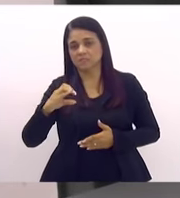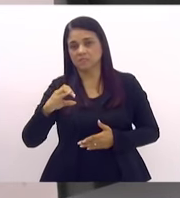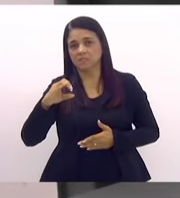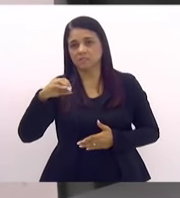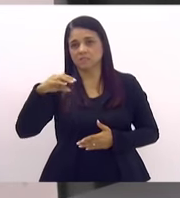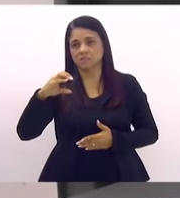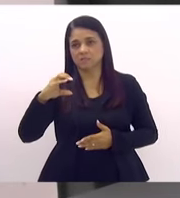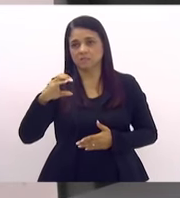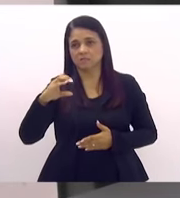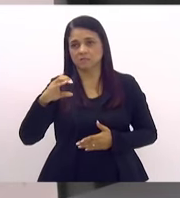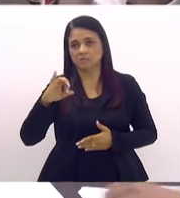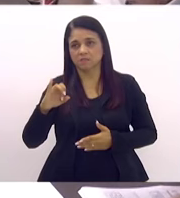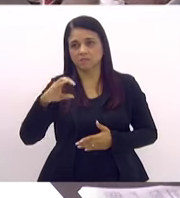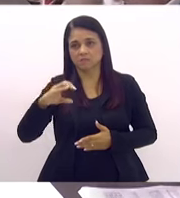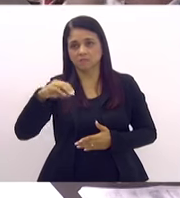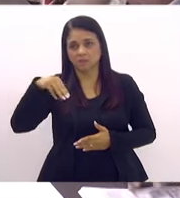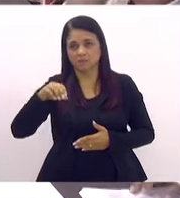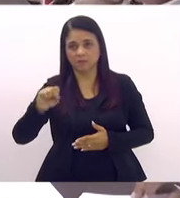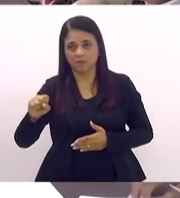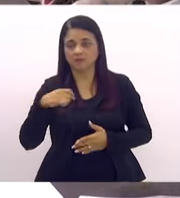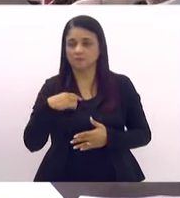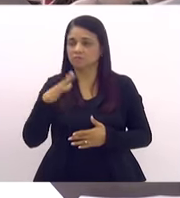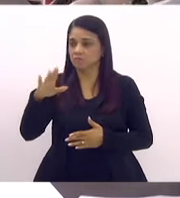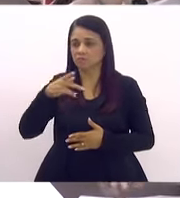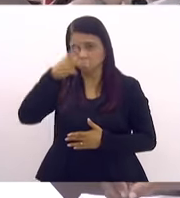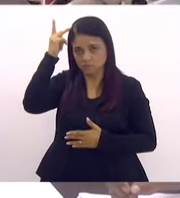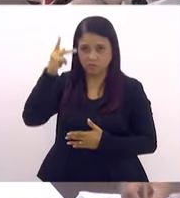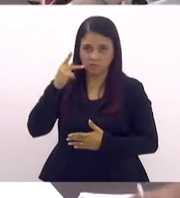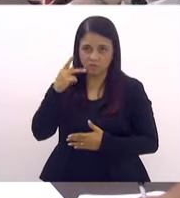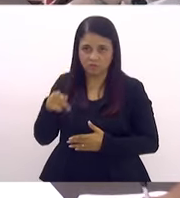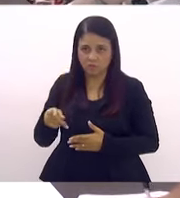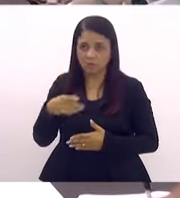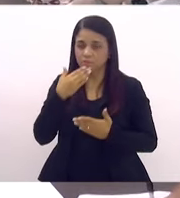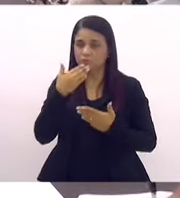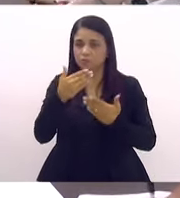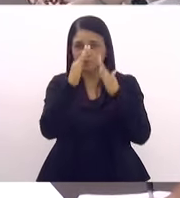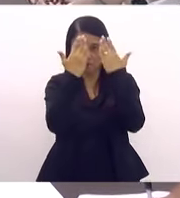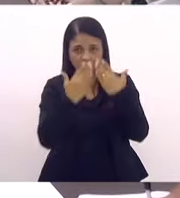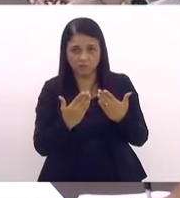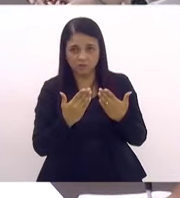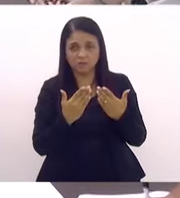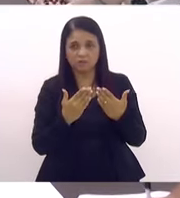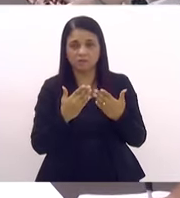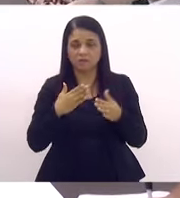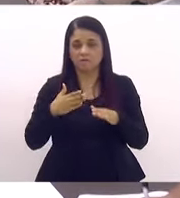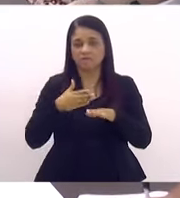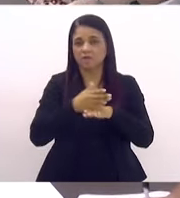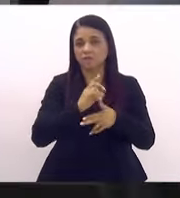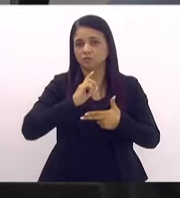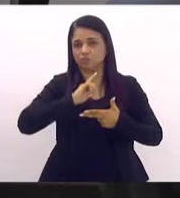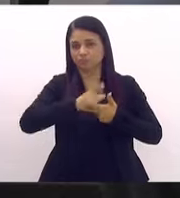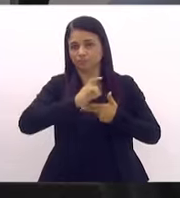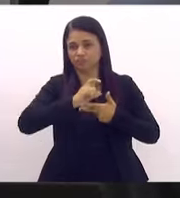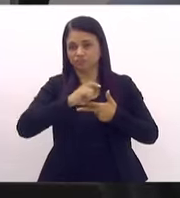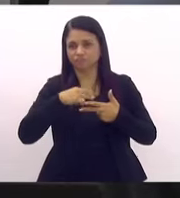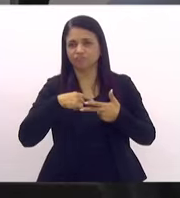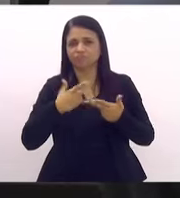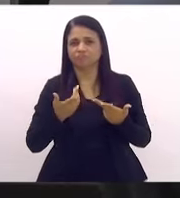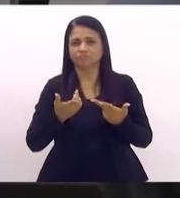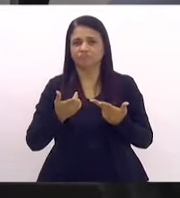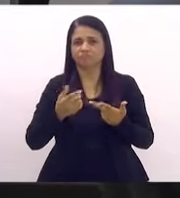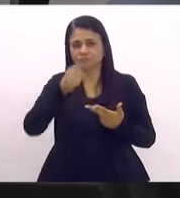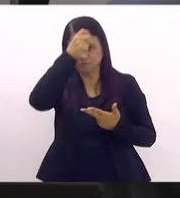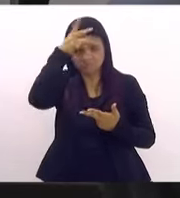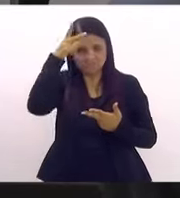Desculpa, deputado Luiz Paulo. O senhor não perdeu o tempo de ler? Eu estou pedindo vista, porque ele está invadindo competência municipal, não tem estimativa